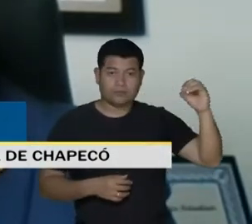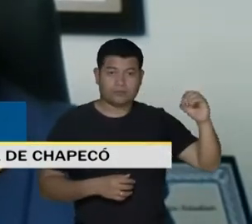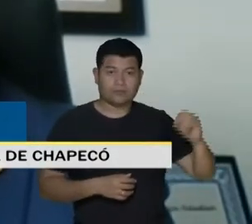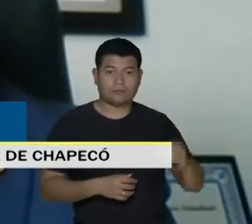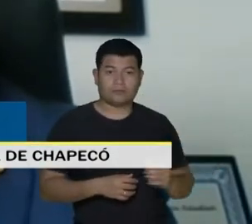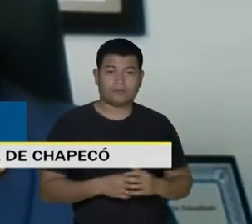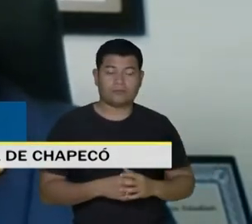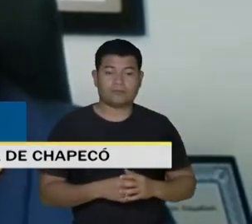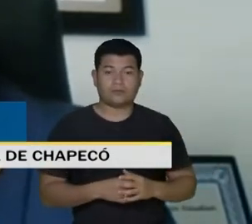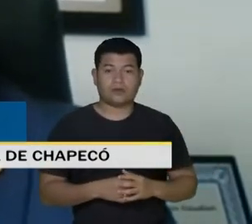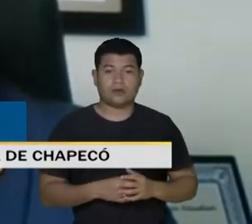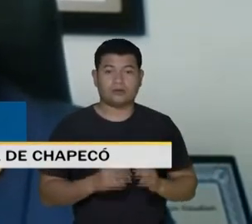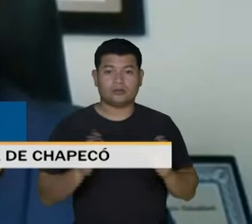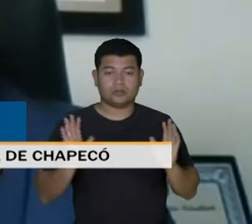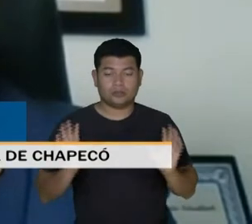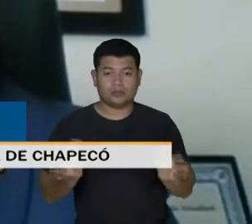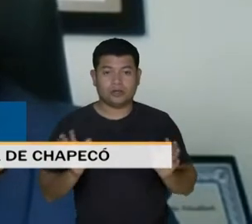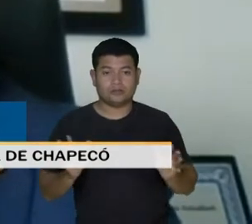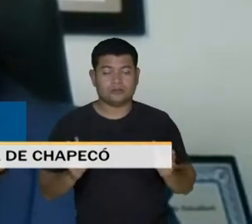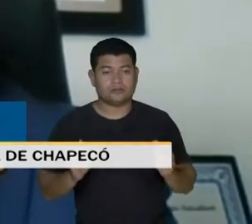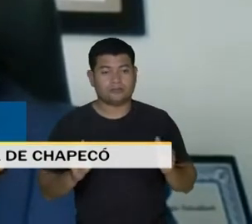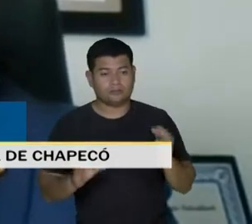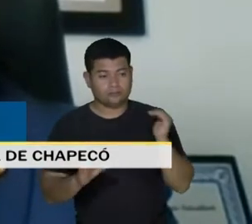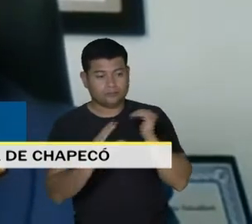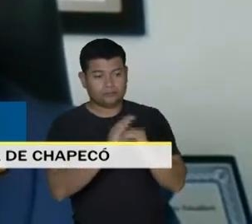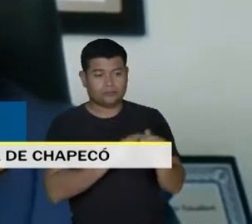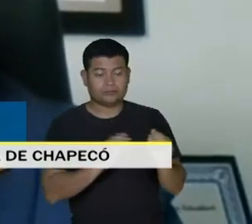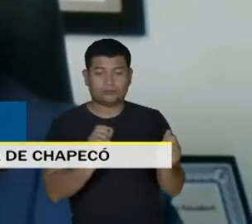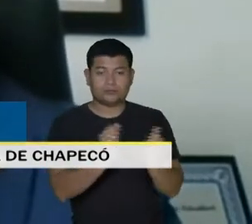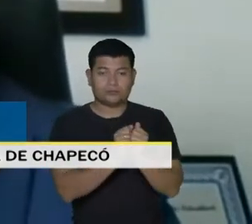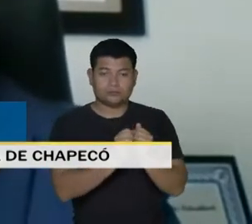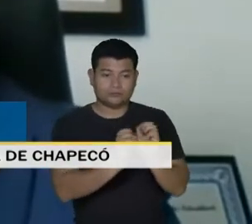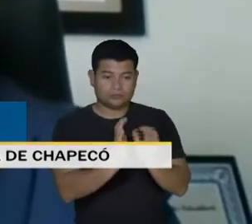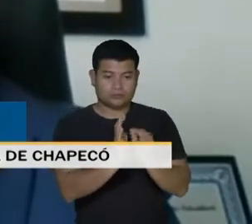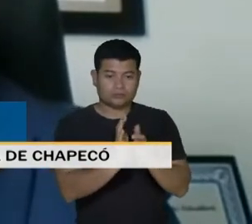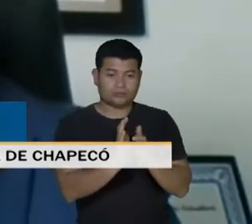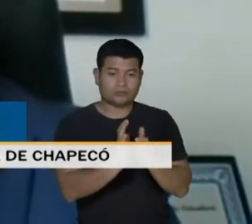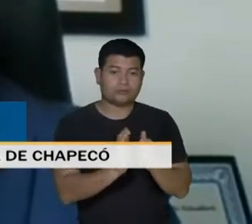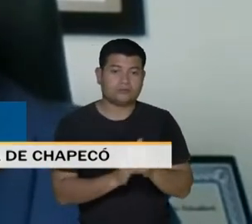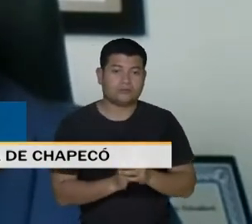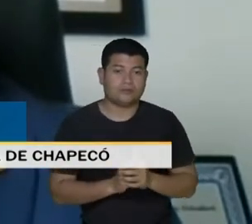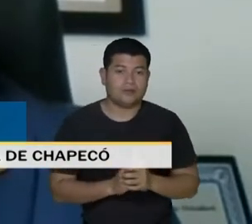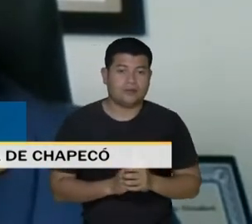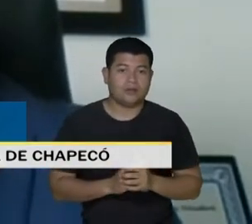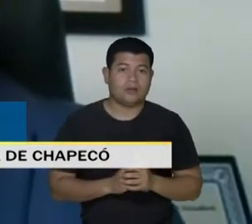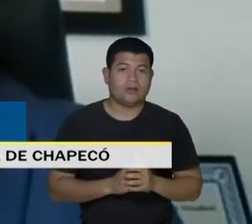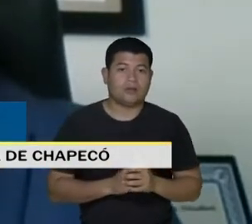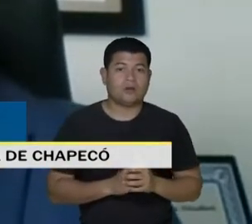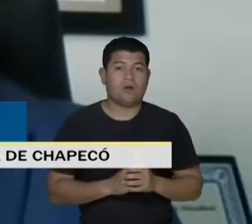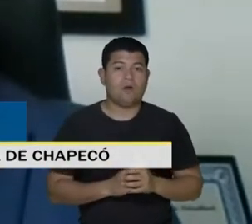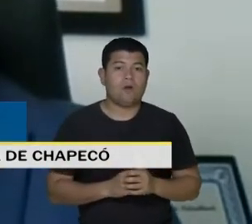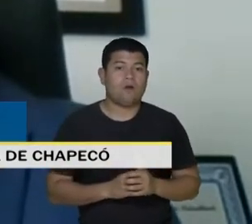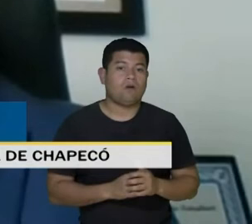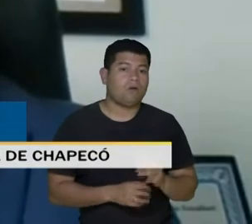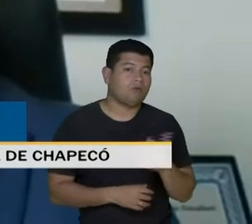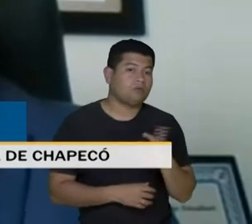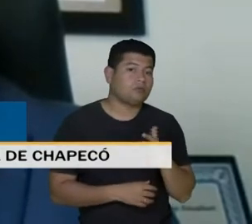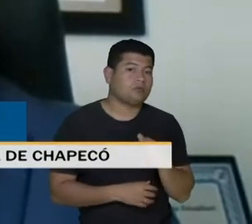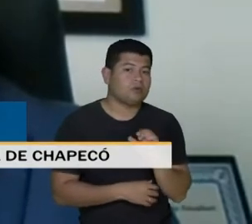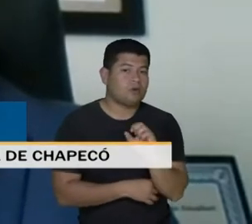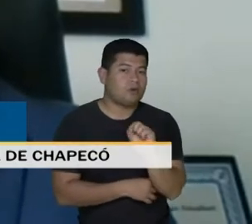tratada, encaminhada junto à bancada, no sentido de que 8 milhões